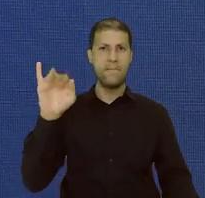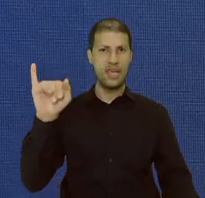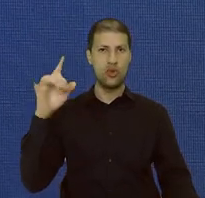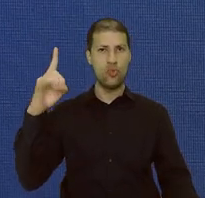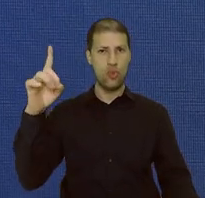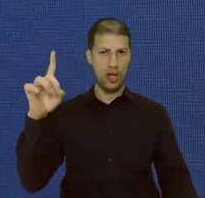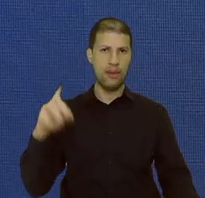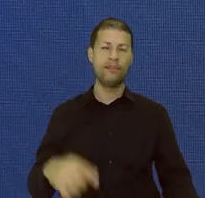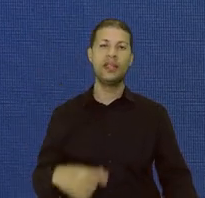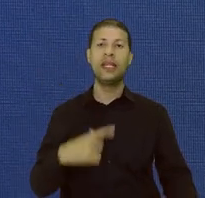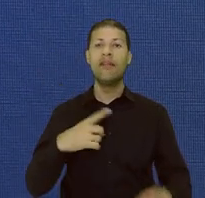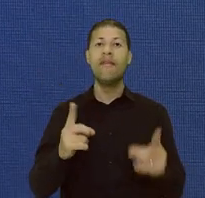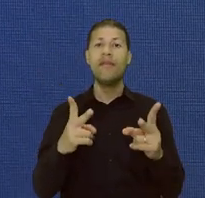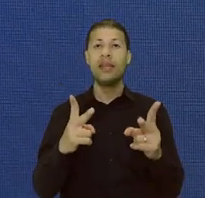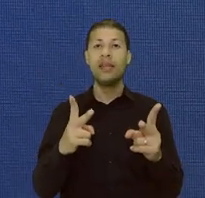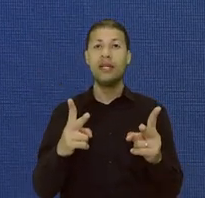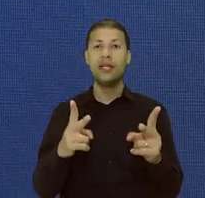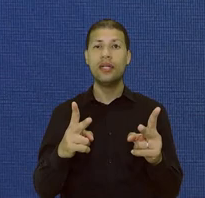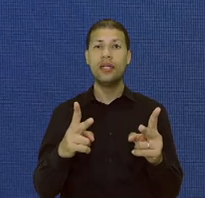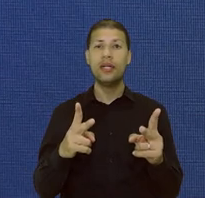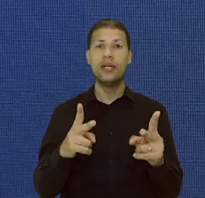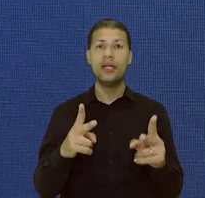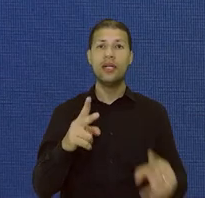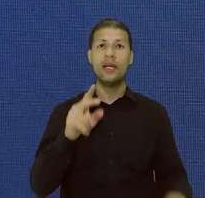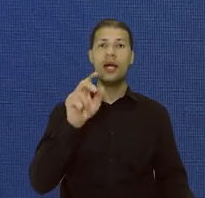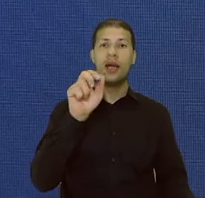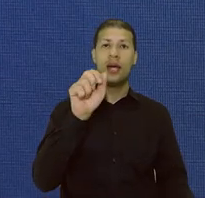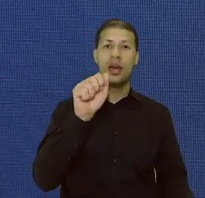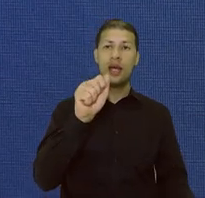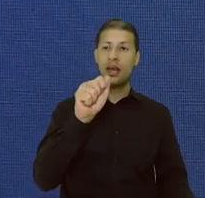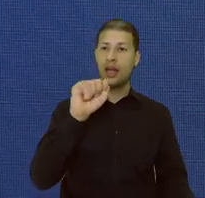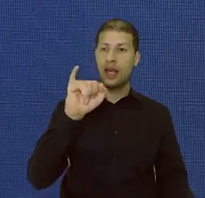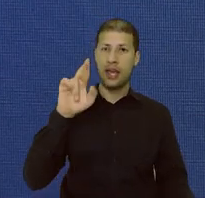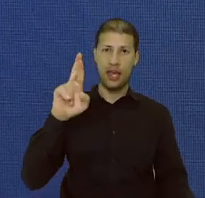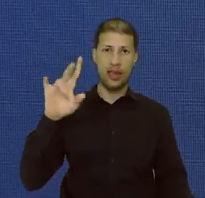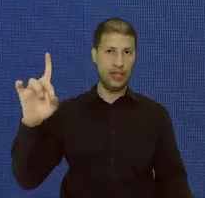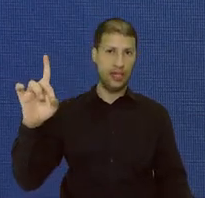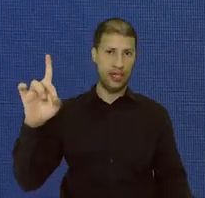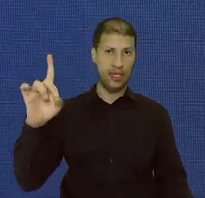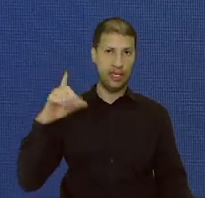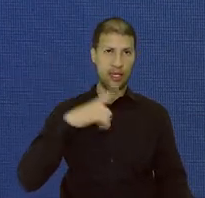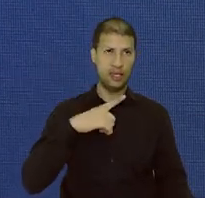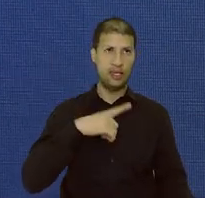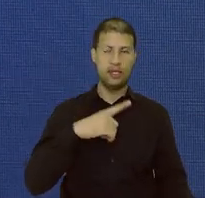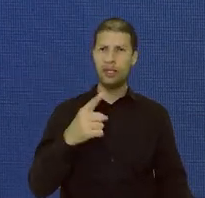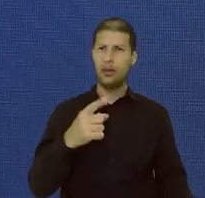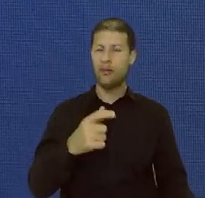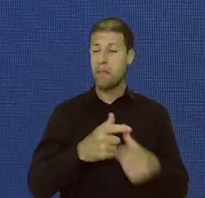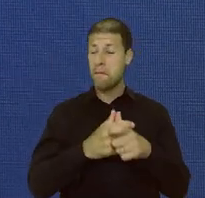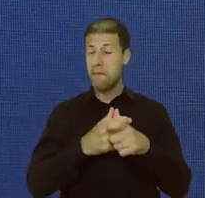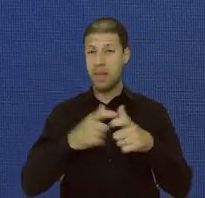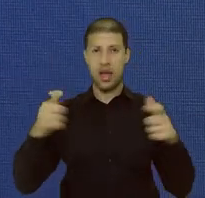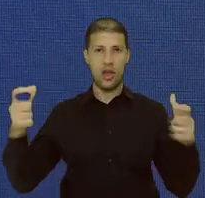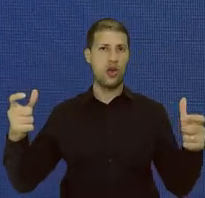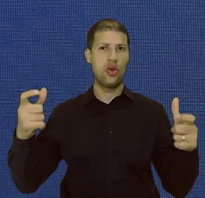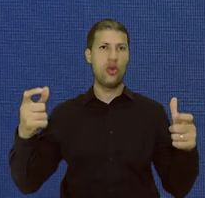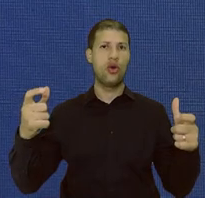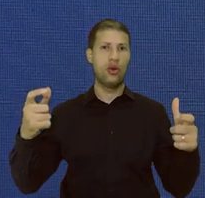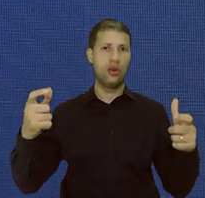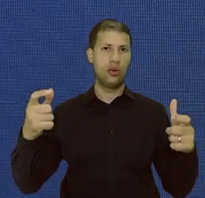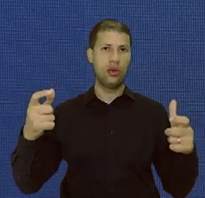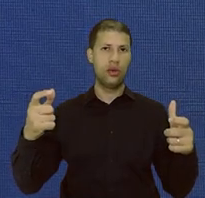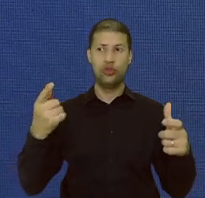gente teve a venda da da RD para todos por 2 milhões foi a maior saída em